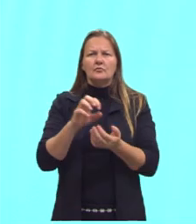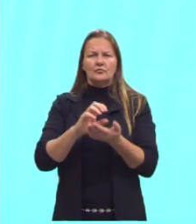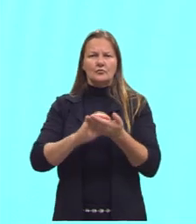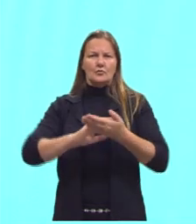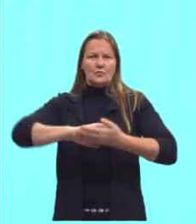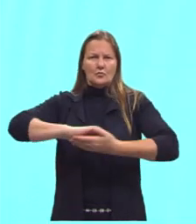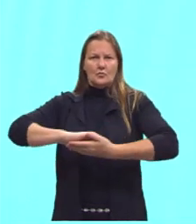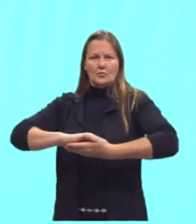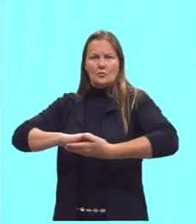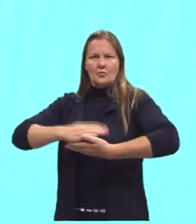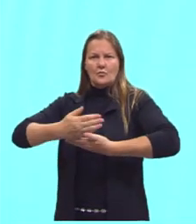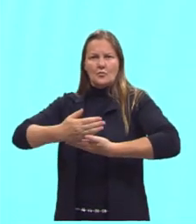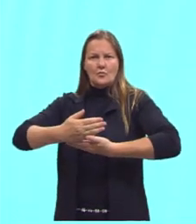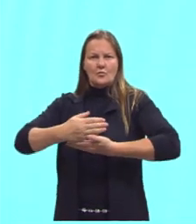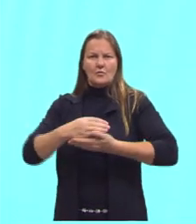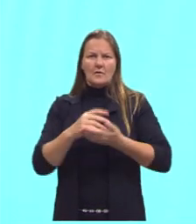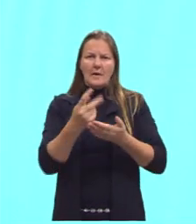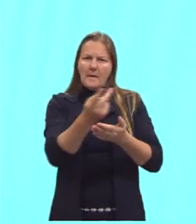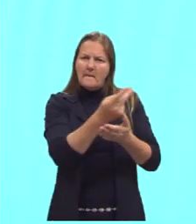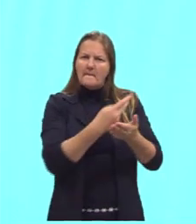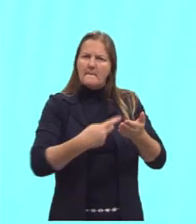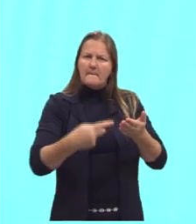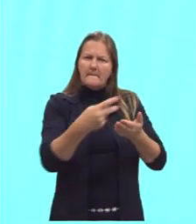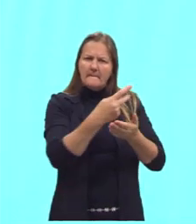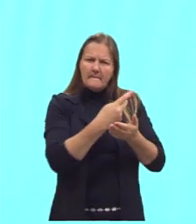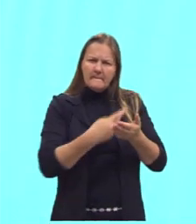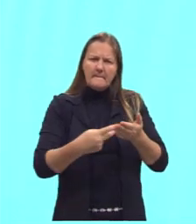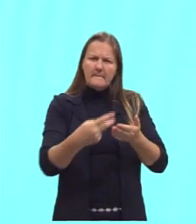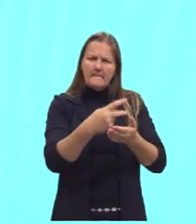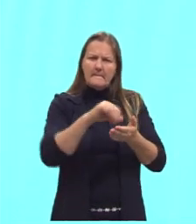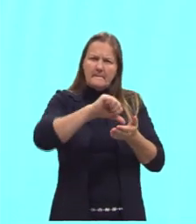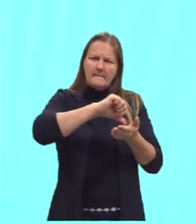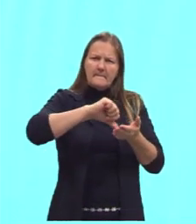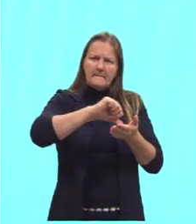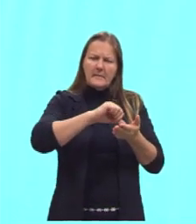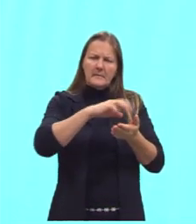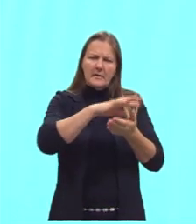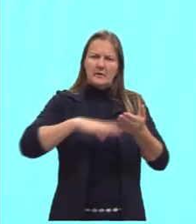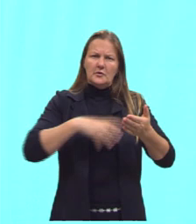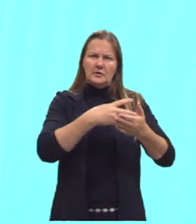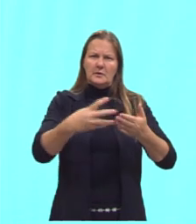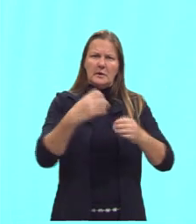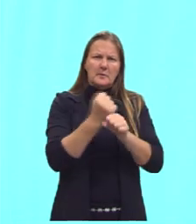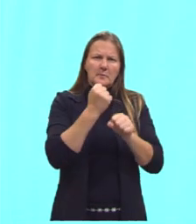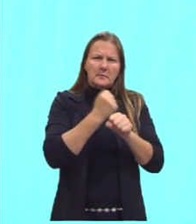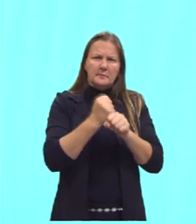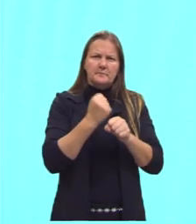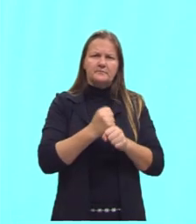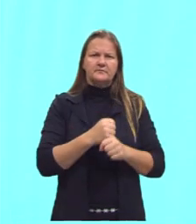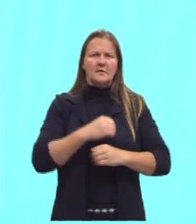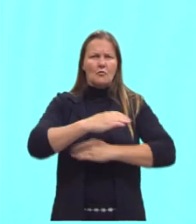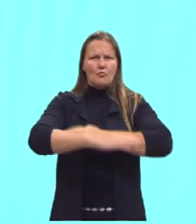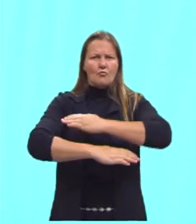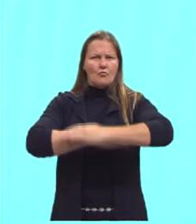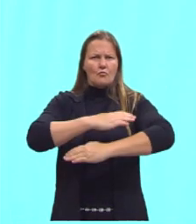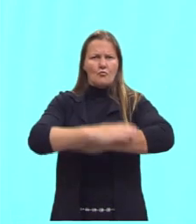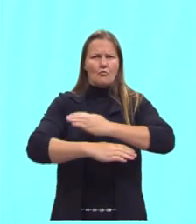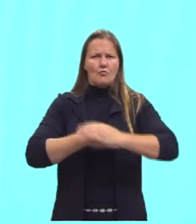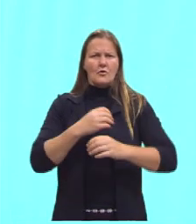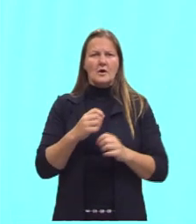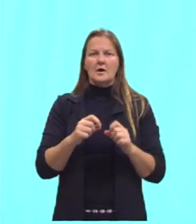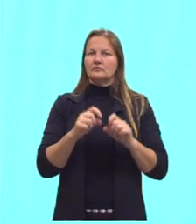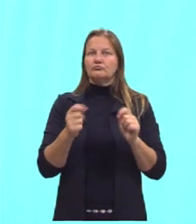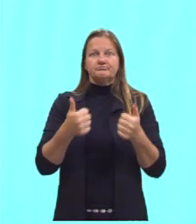ou notebook pode estar vendo um mapa de precisão ou pode estar com alguma tabela de produção certo então é super